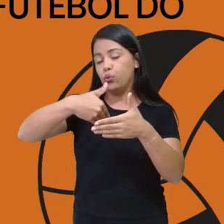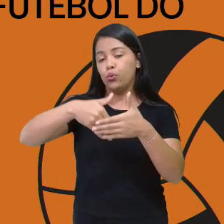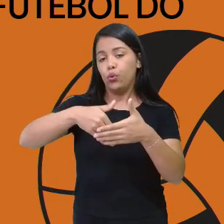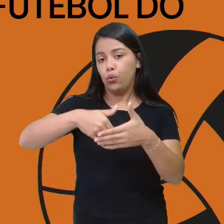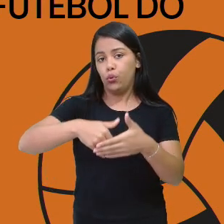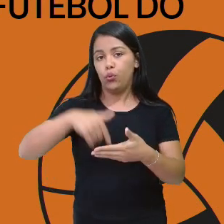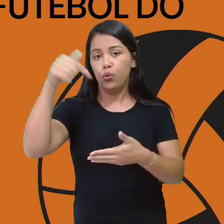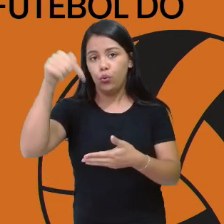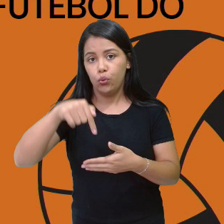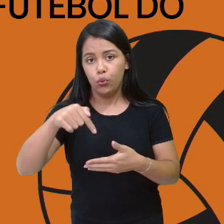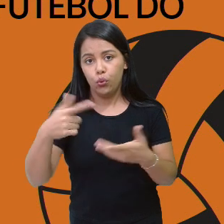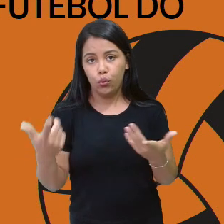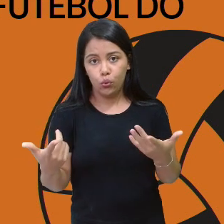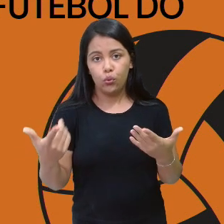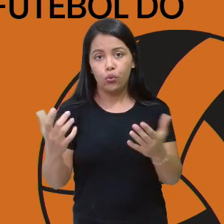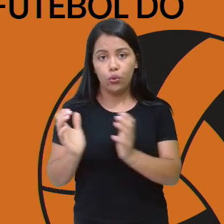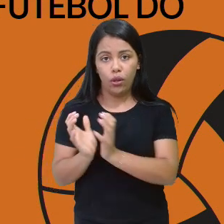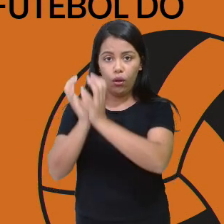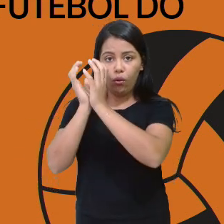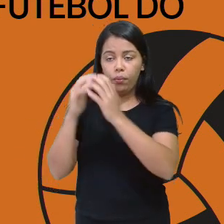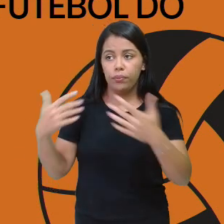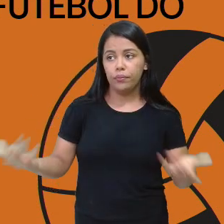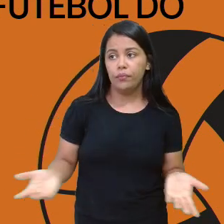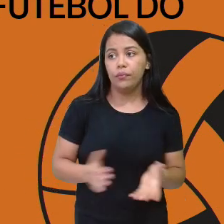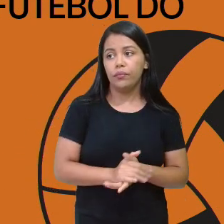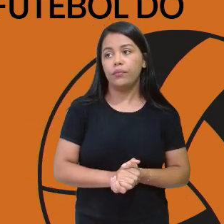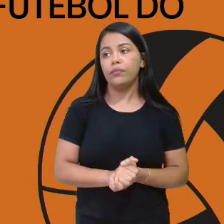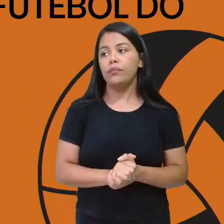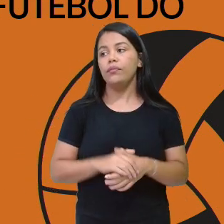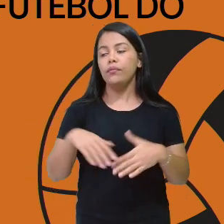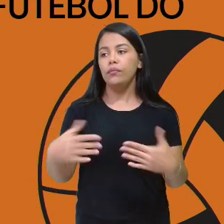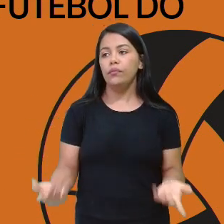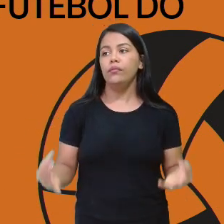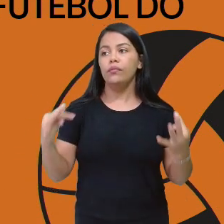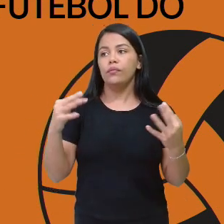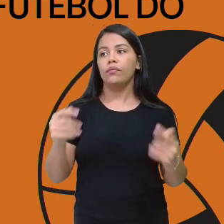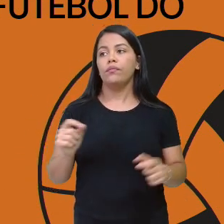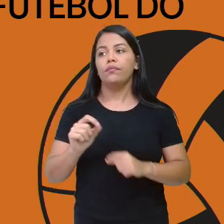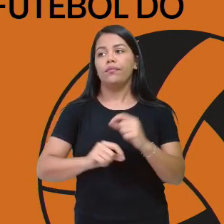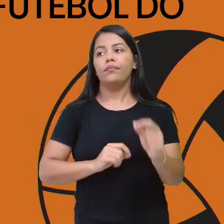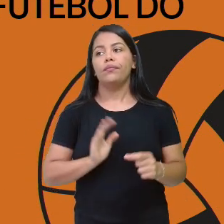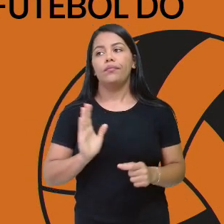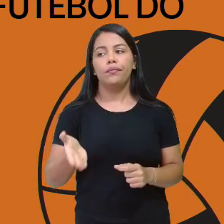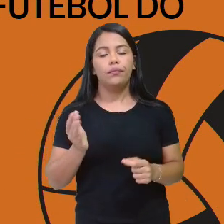é a Copa, né? Então, todo mundo aí está com aquilo que eu falei,